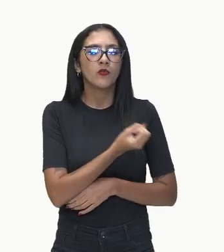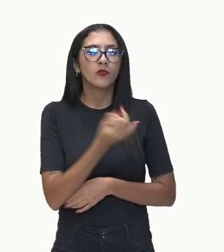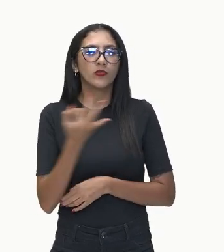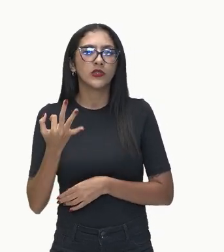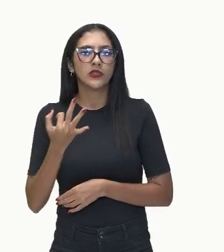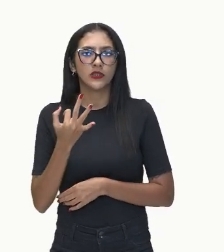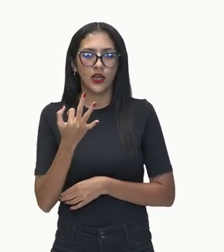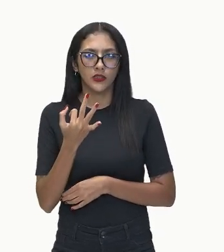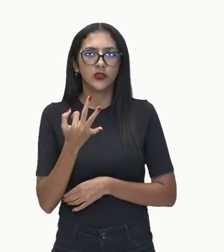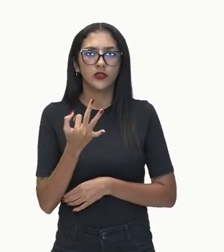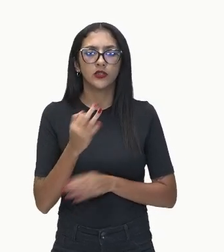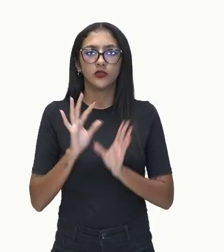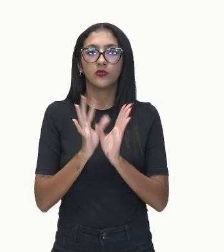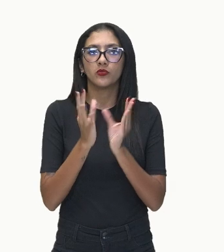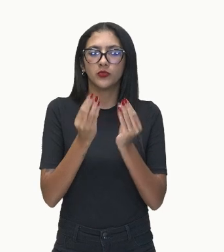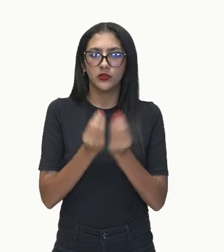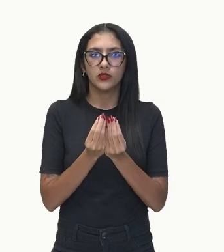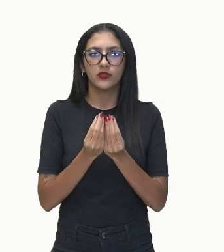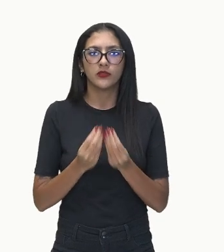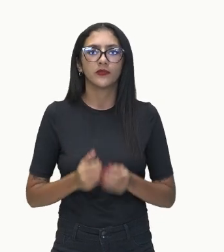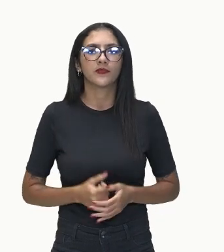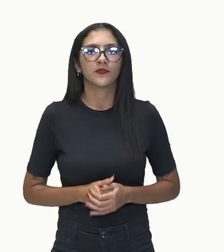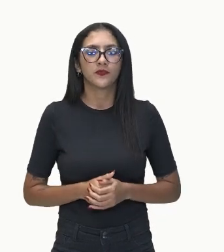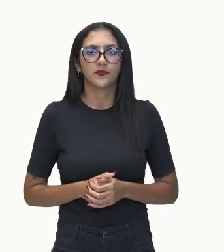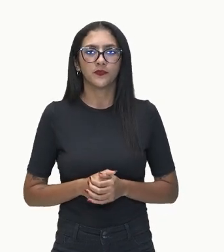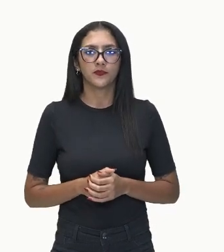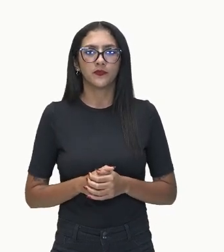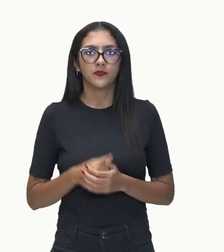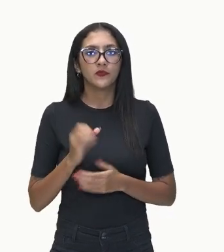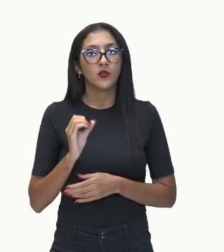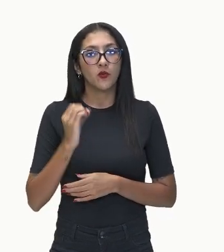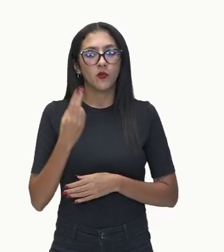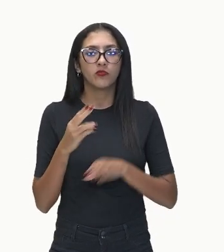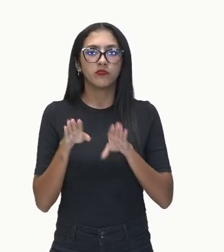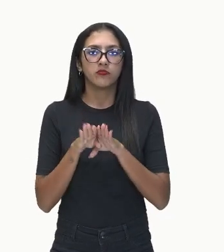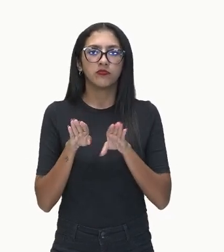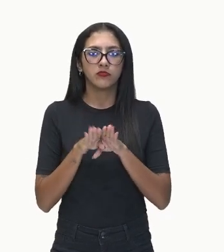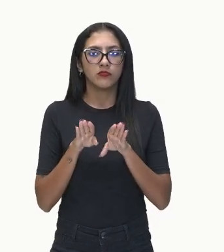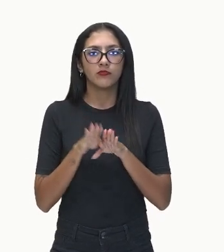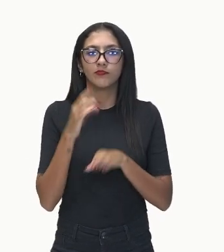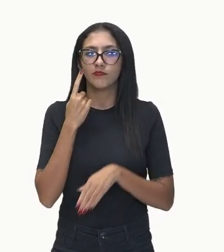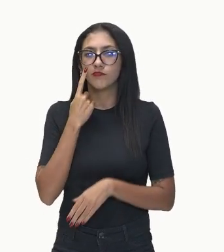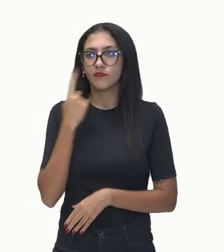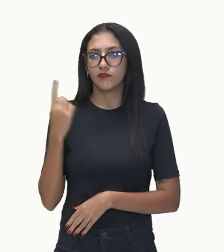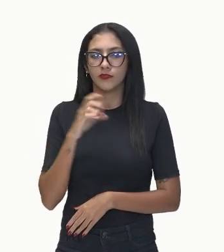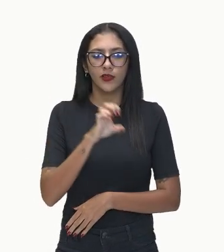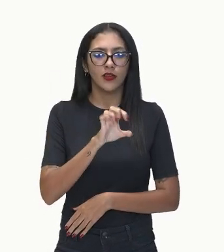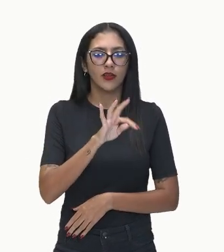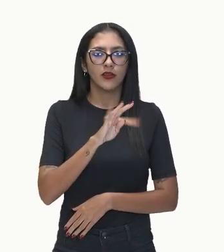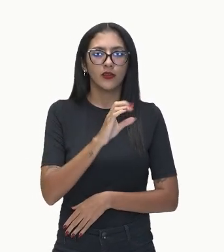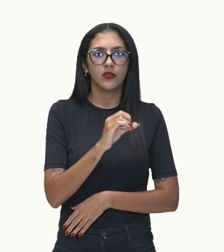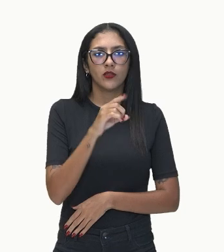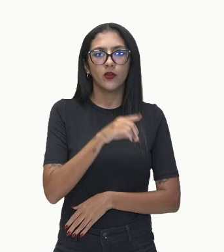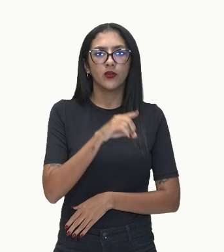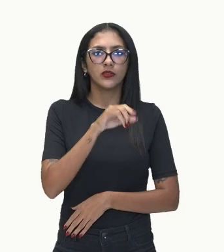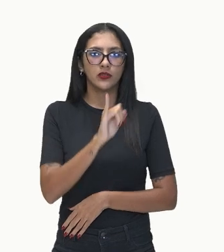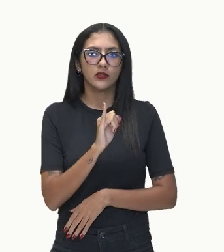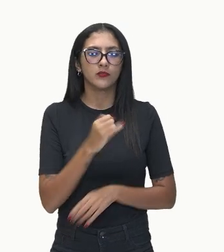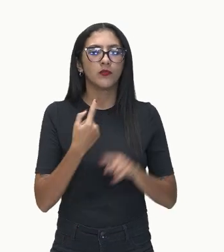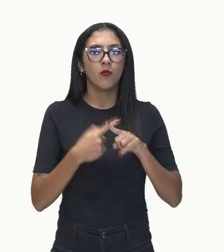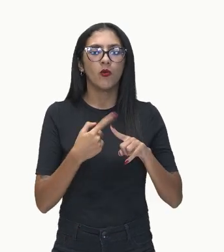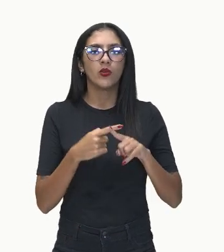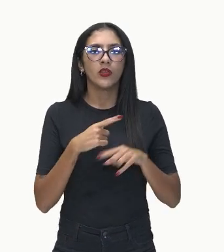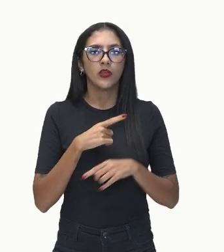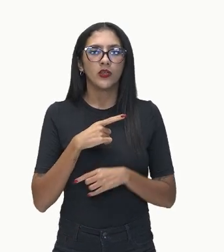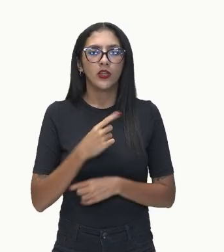para o outro. Metil etílico, ou o nome oficial desse aqui, etoxetano, porque tem 2